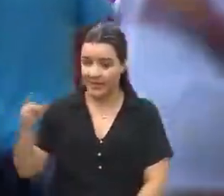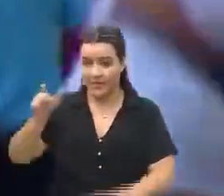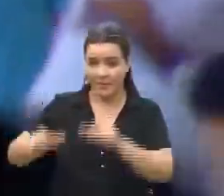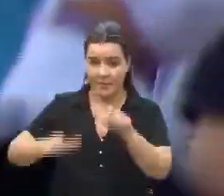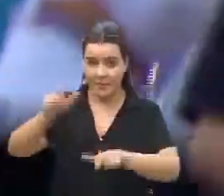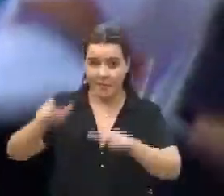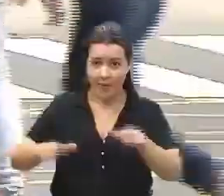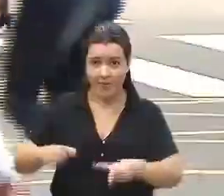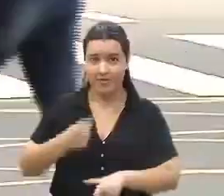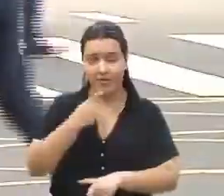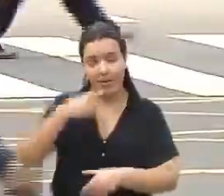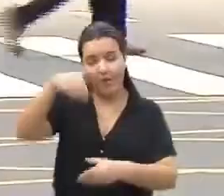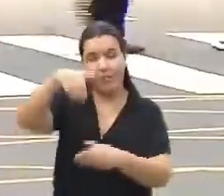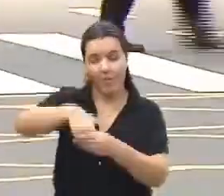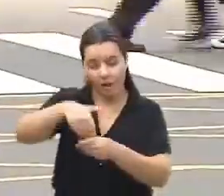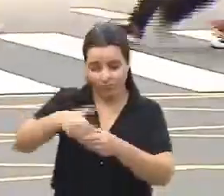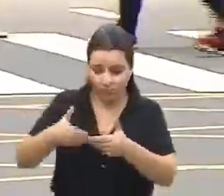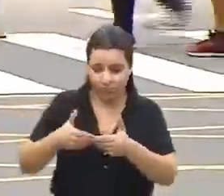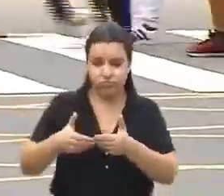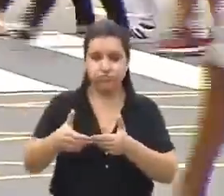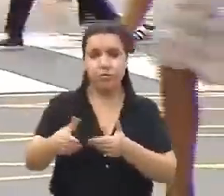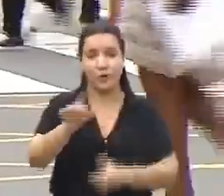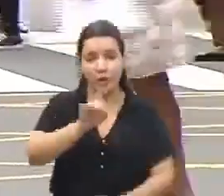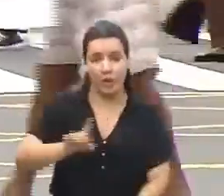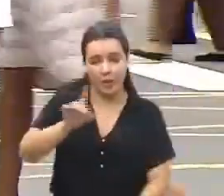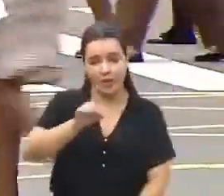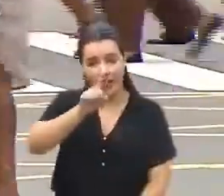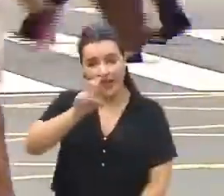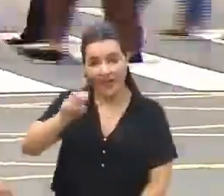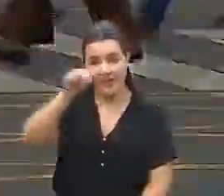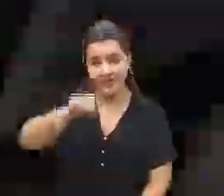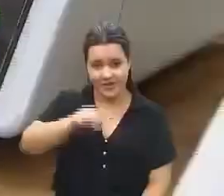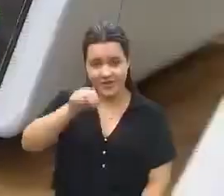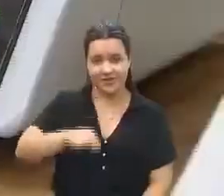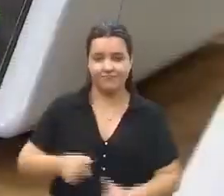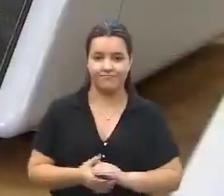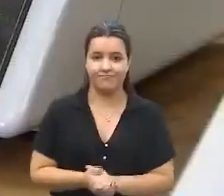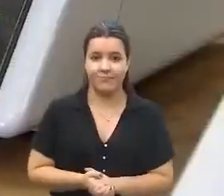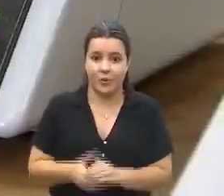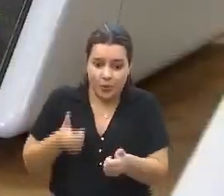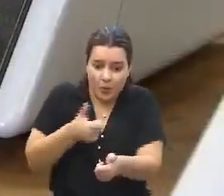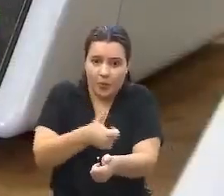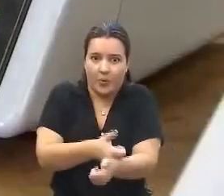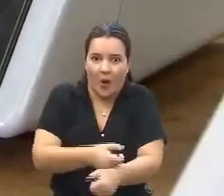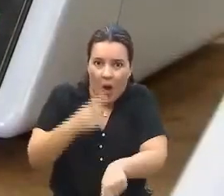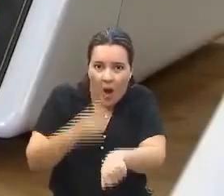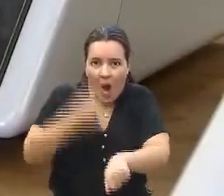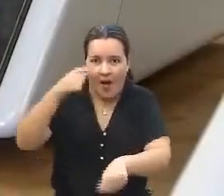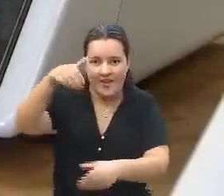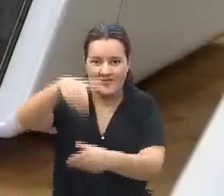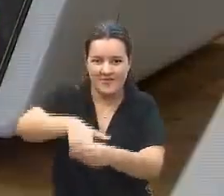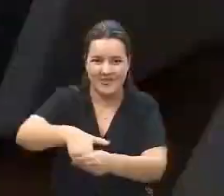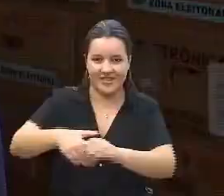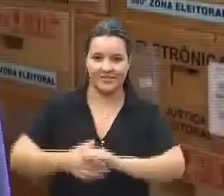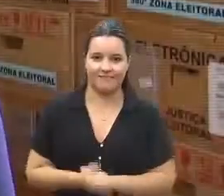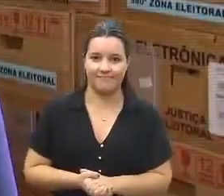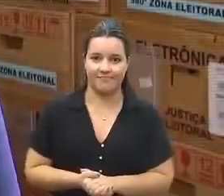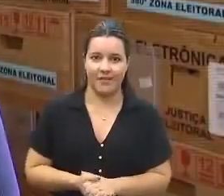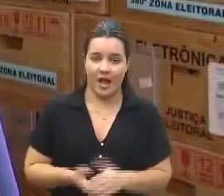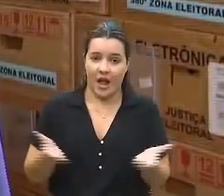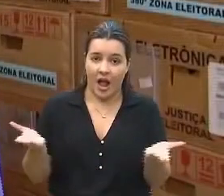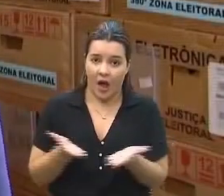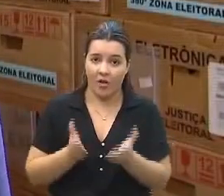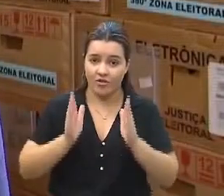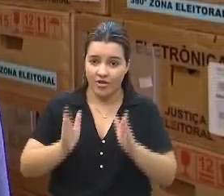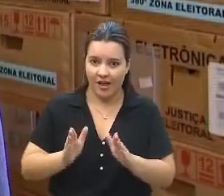843.433 eleitores de Campinas deverão ir aos colégios eleitorais no dia 15 de novembro. Tá chegando a hora de votar. Aqui agora a gente